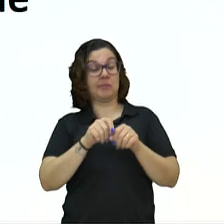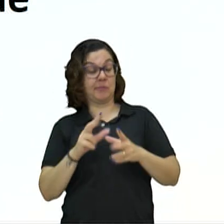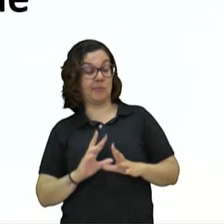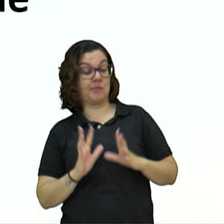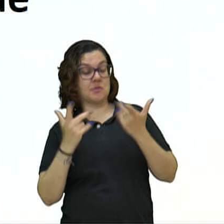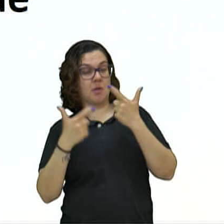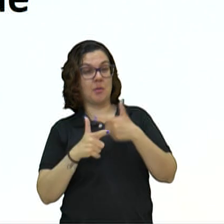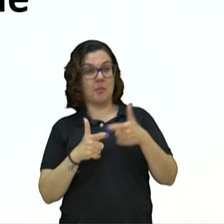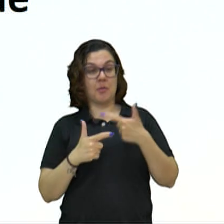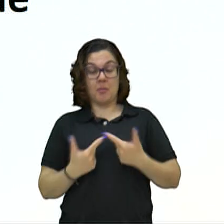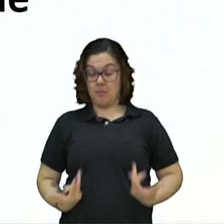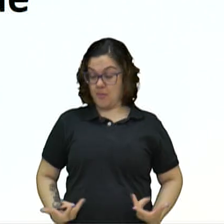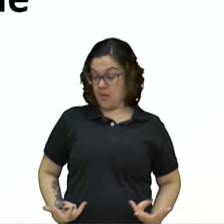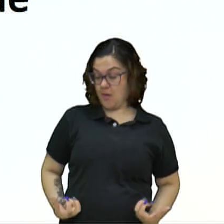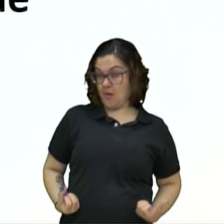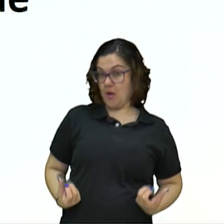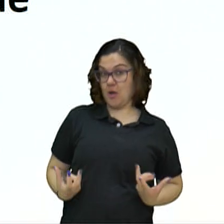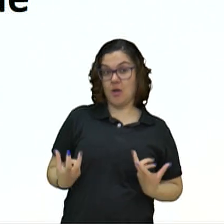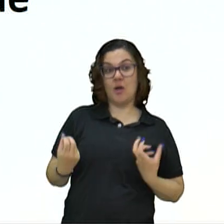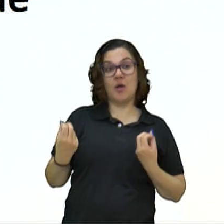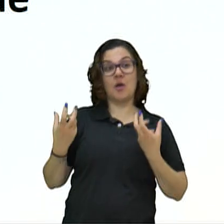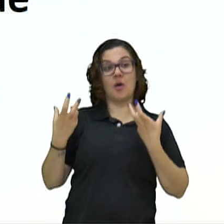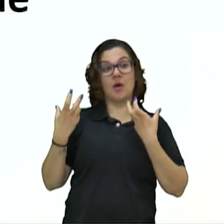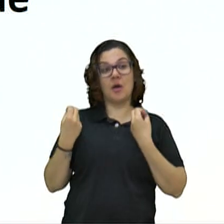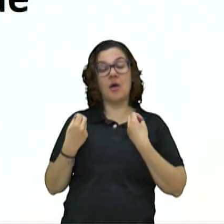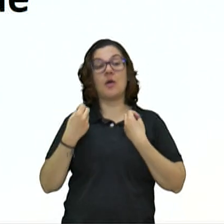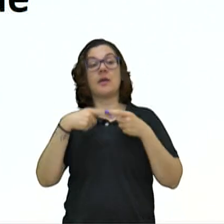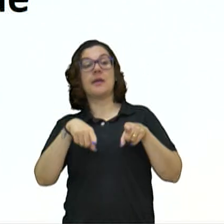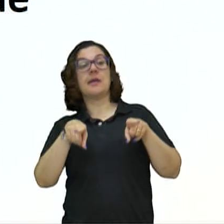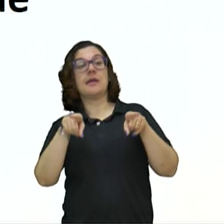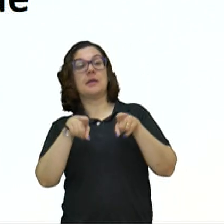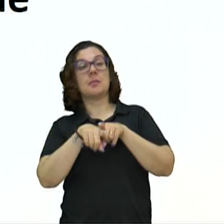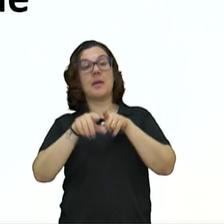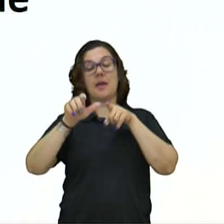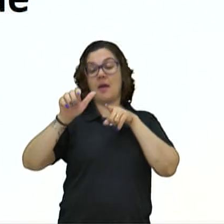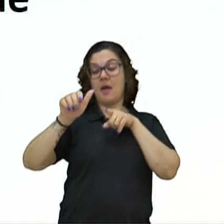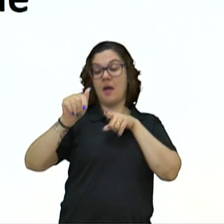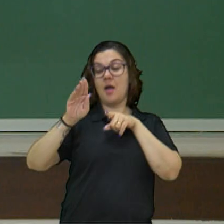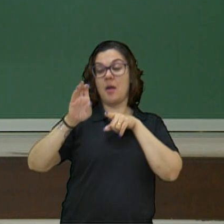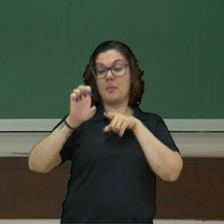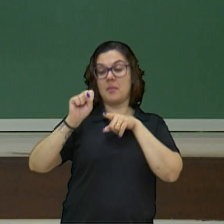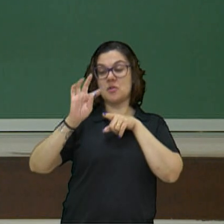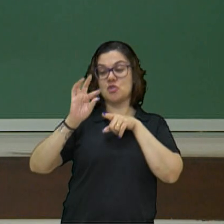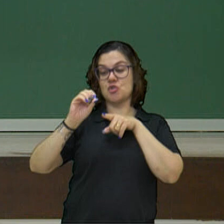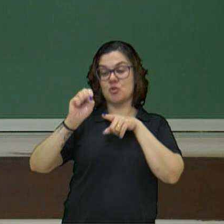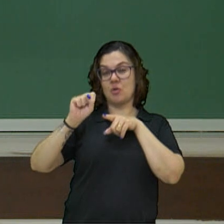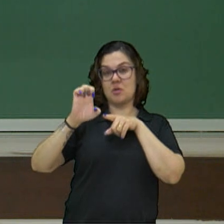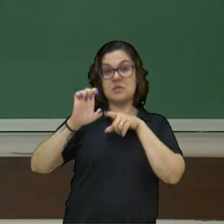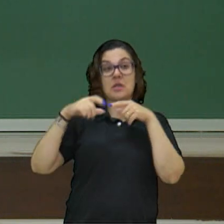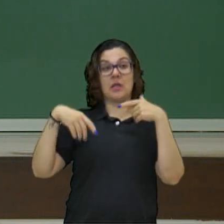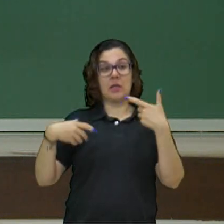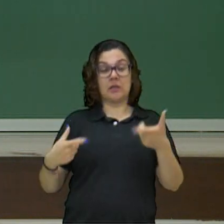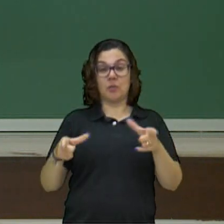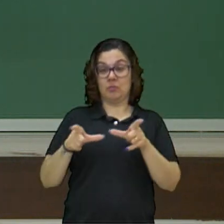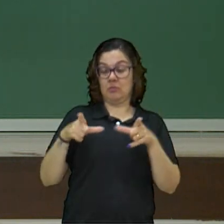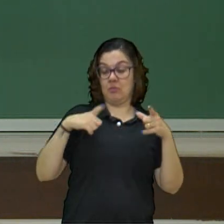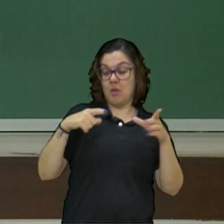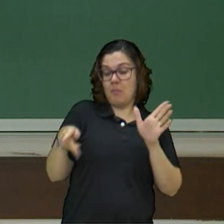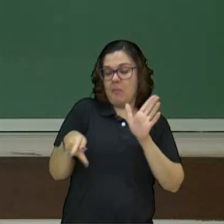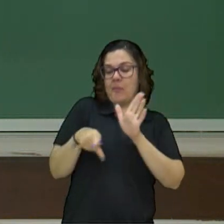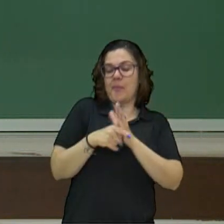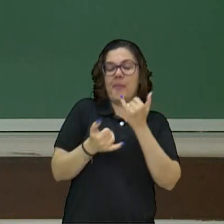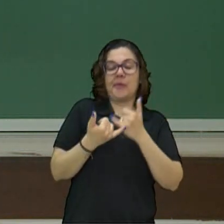e asbestose desculpa faltou essa asbestose que é um tipo de pneumonia então os trabalhadores